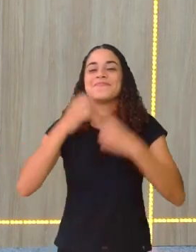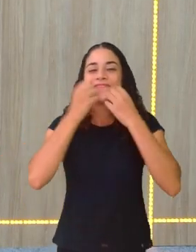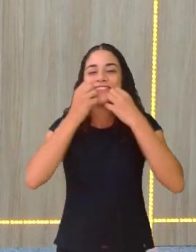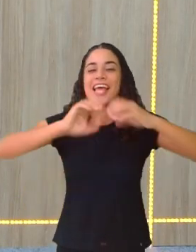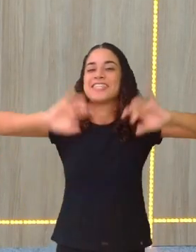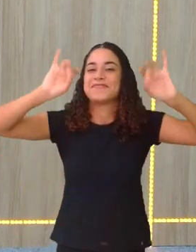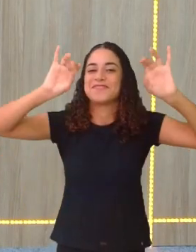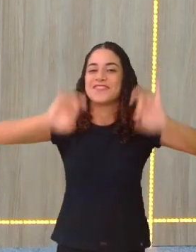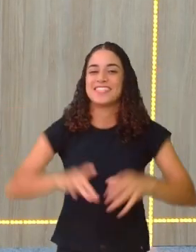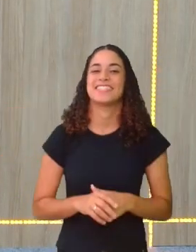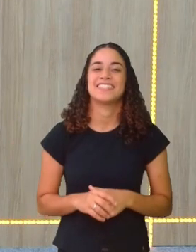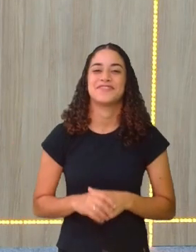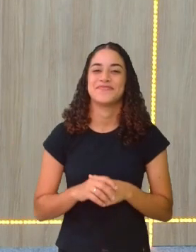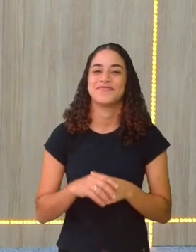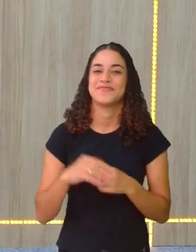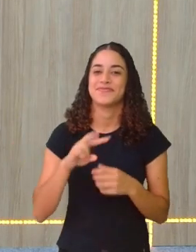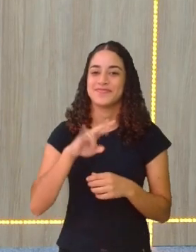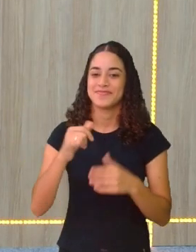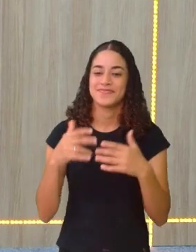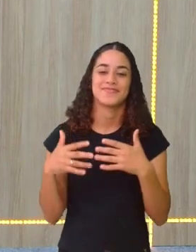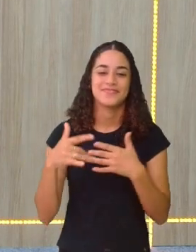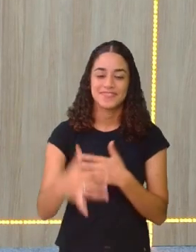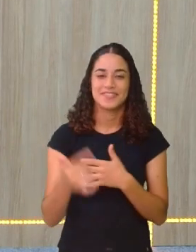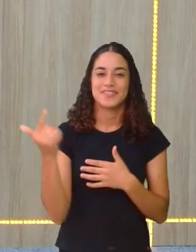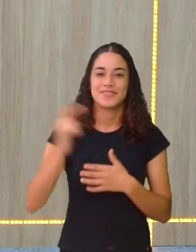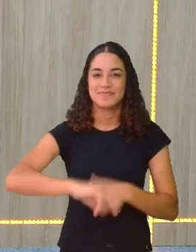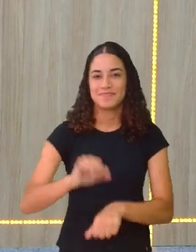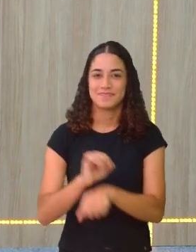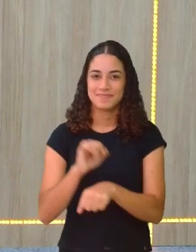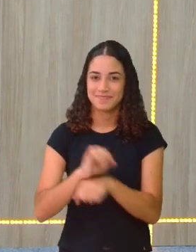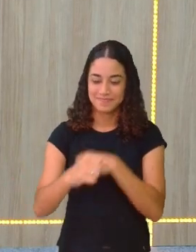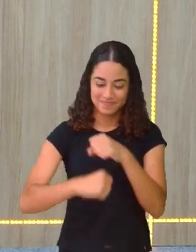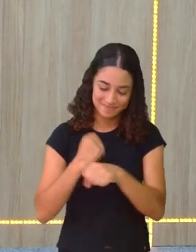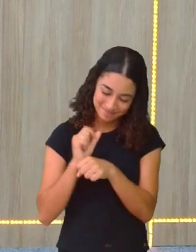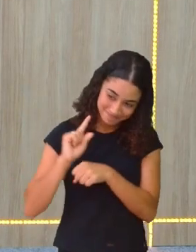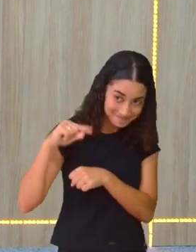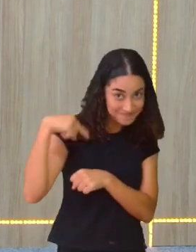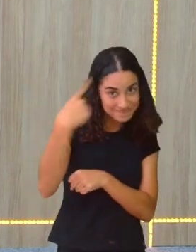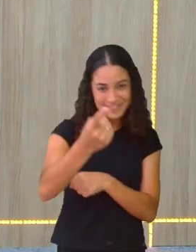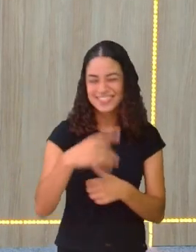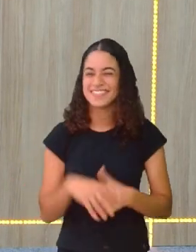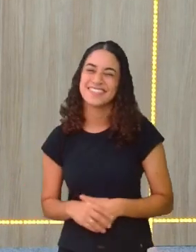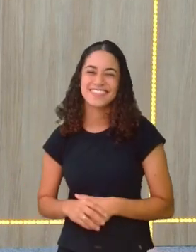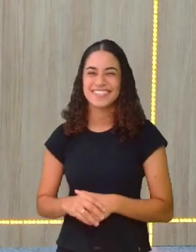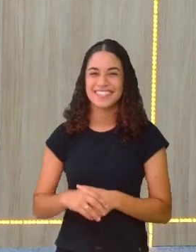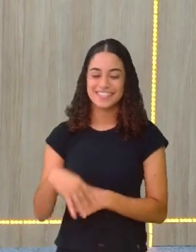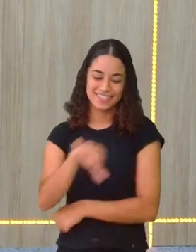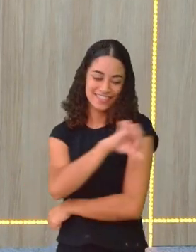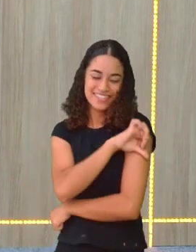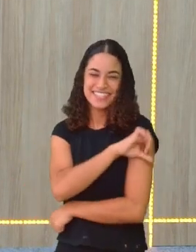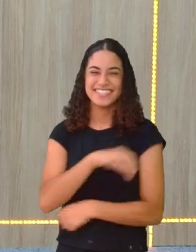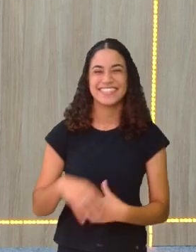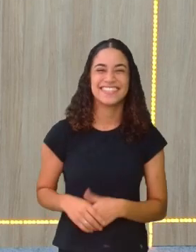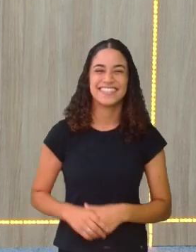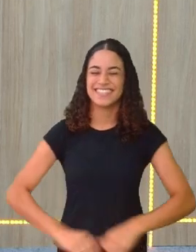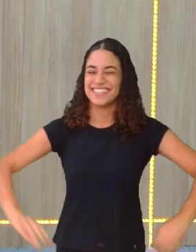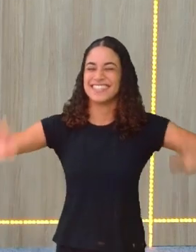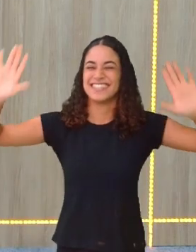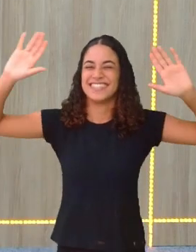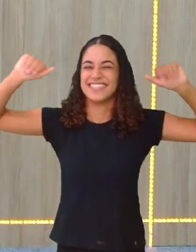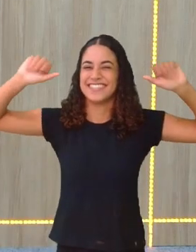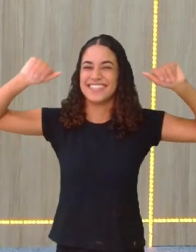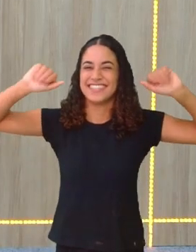muito especial. Que se apresenta diante da gente. E eu aguardo vocês no ano que vem. No nono ano. Opa!